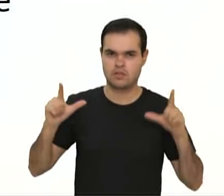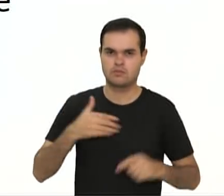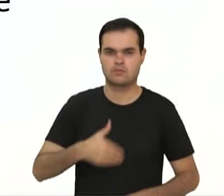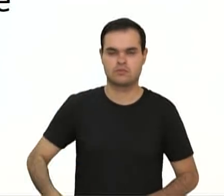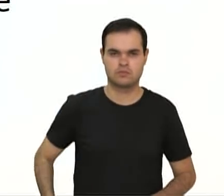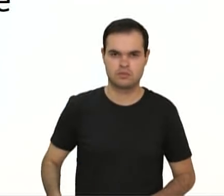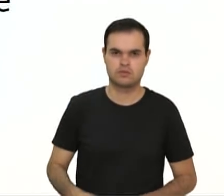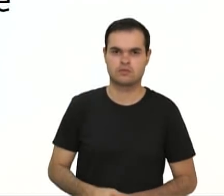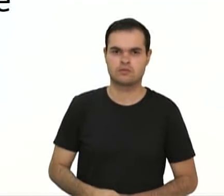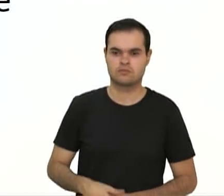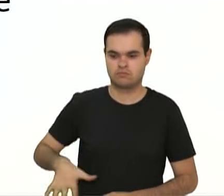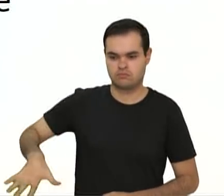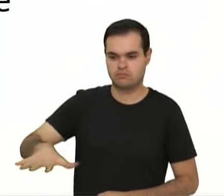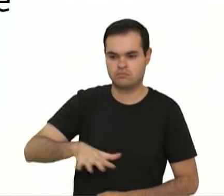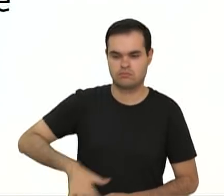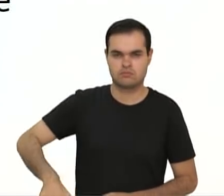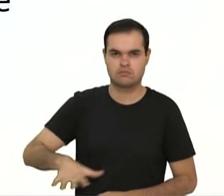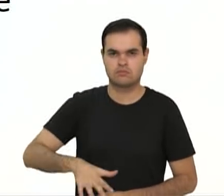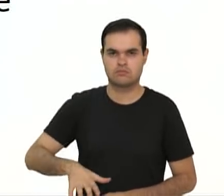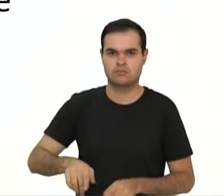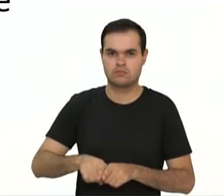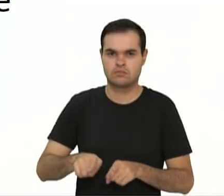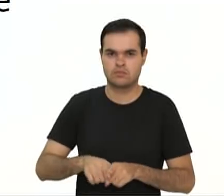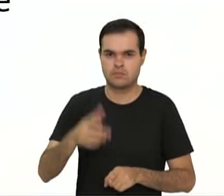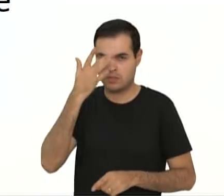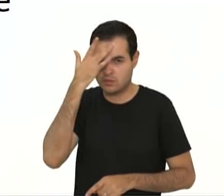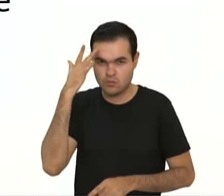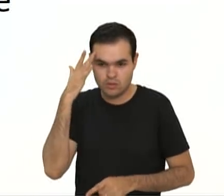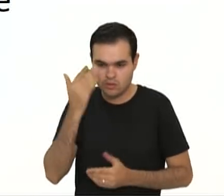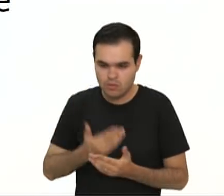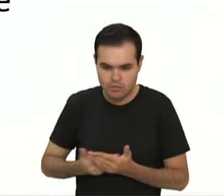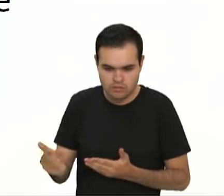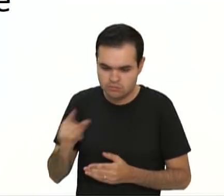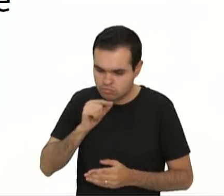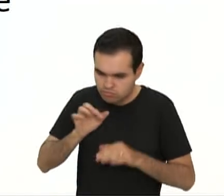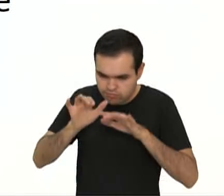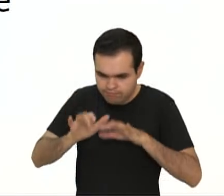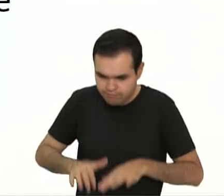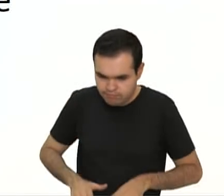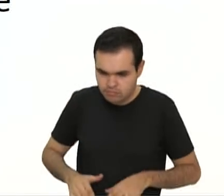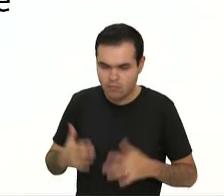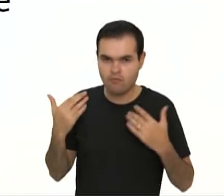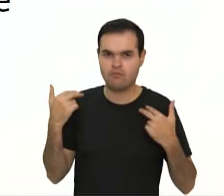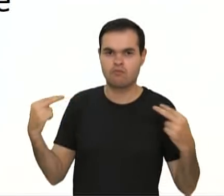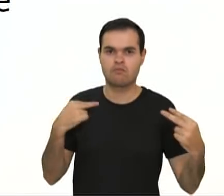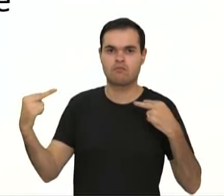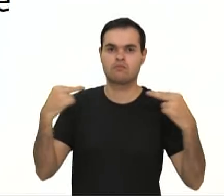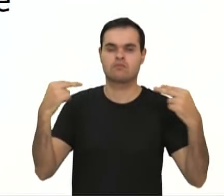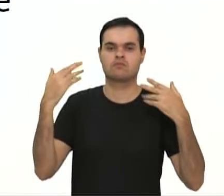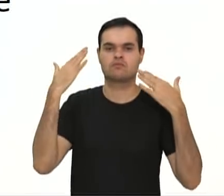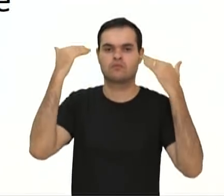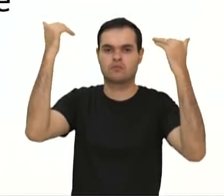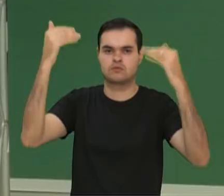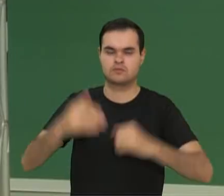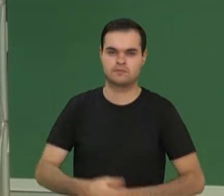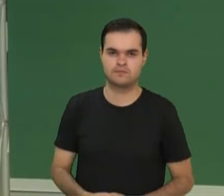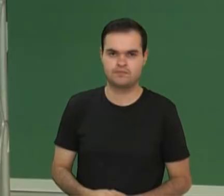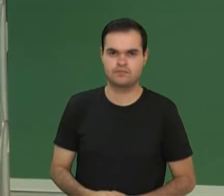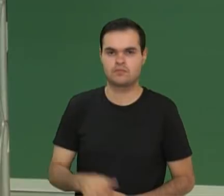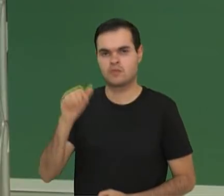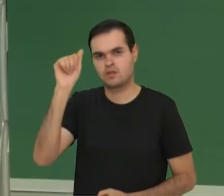pública em um ambiente em que até aspirantes a tuiteiros se tornaram celebridades. Letra A ou letra